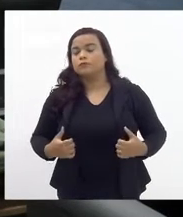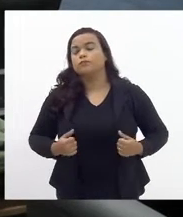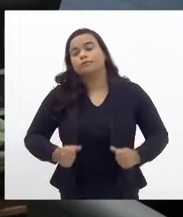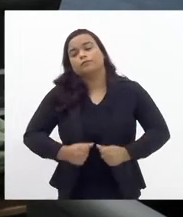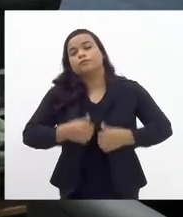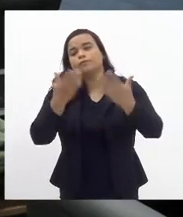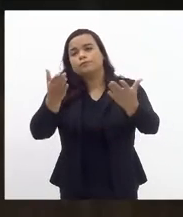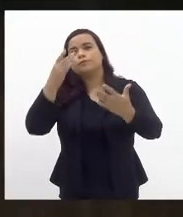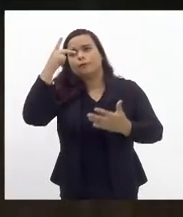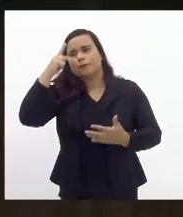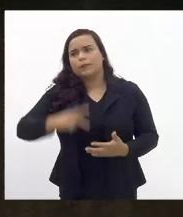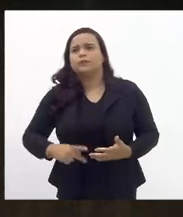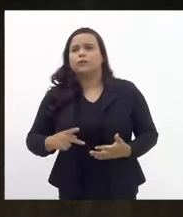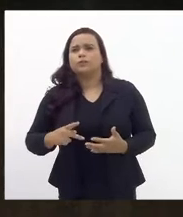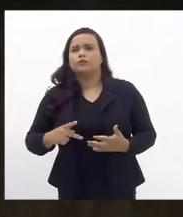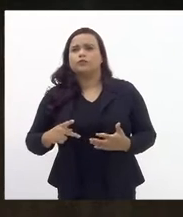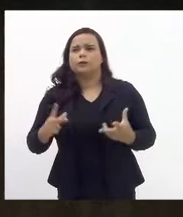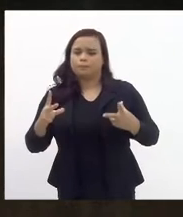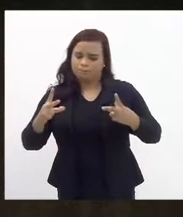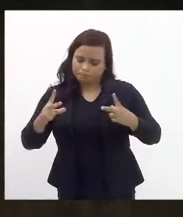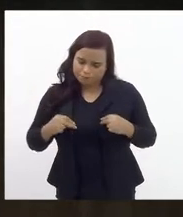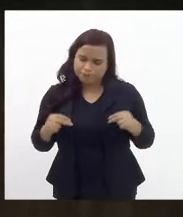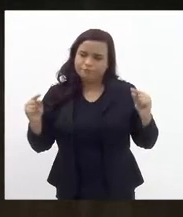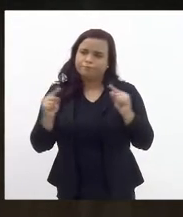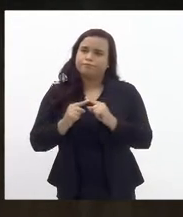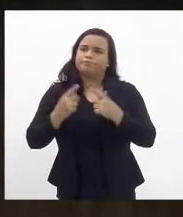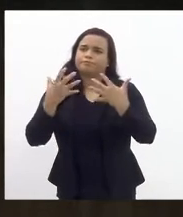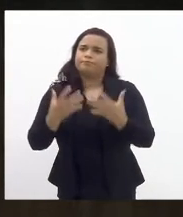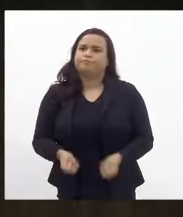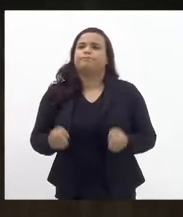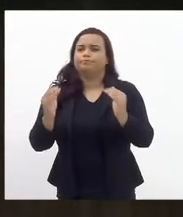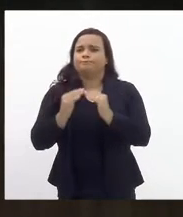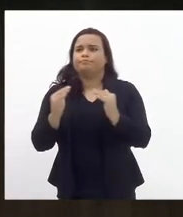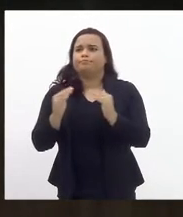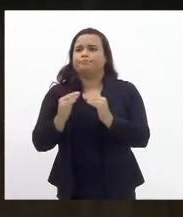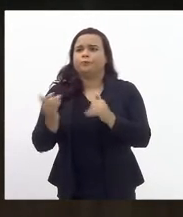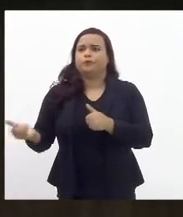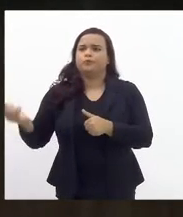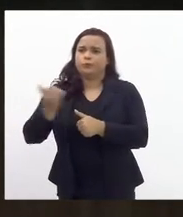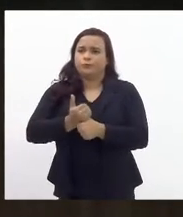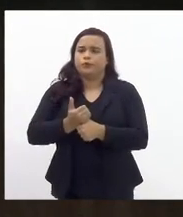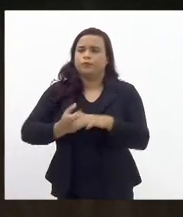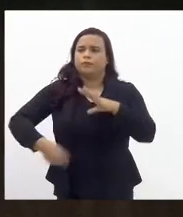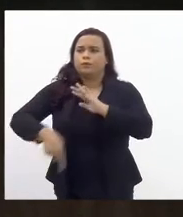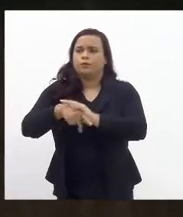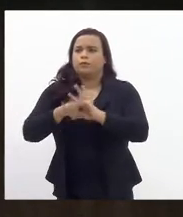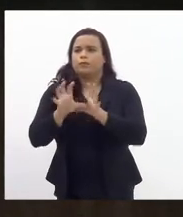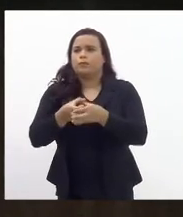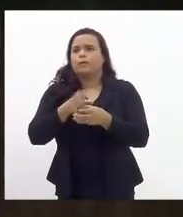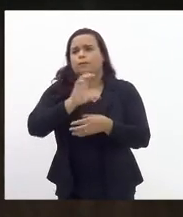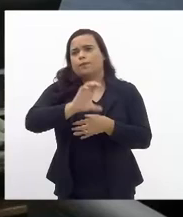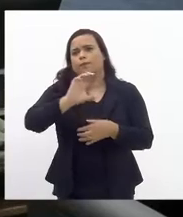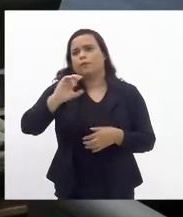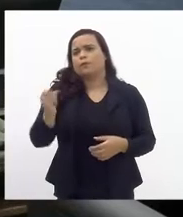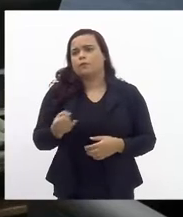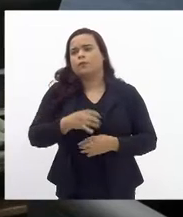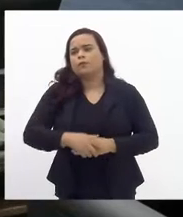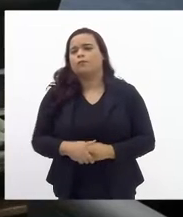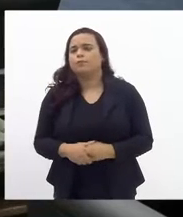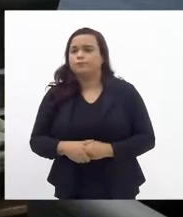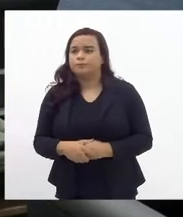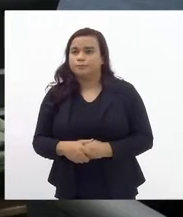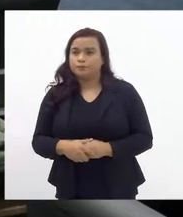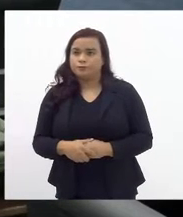senhora presidente, no mérito favorável ao substitutivo da Comissão de Constituição e Justiça.